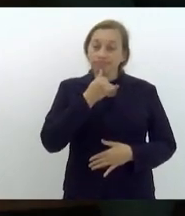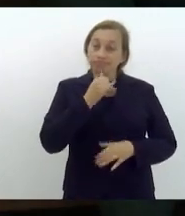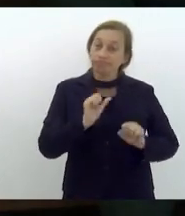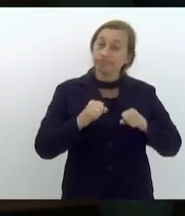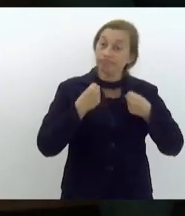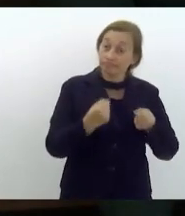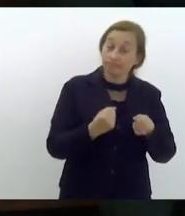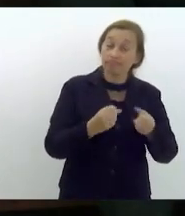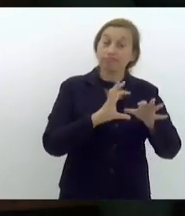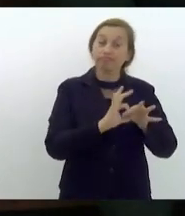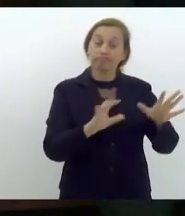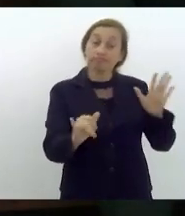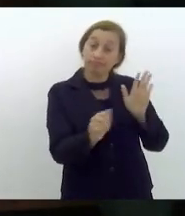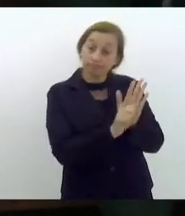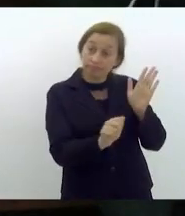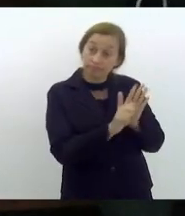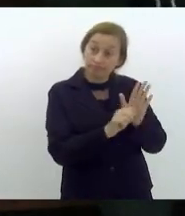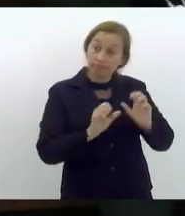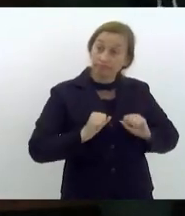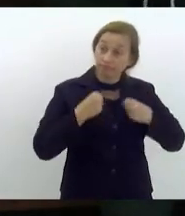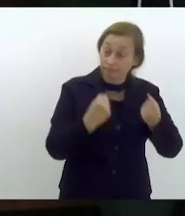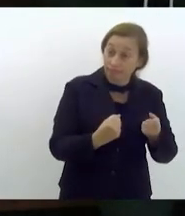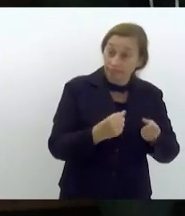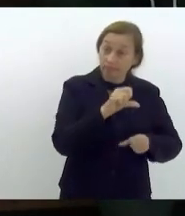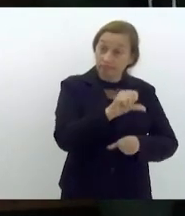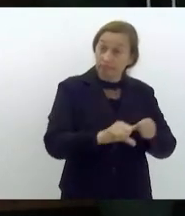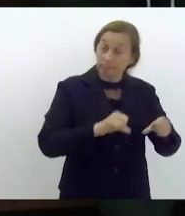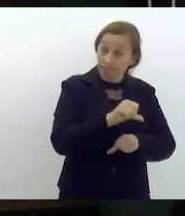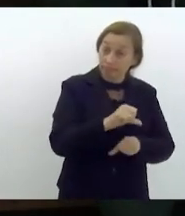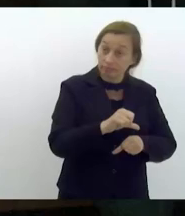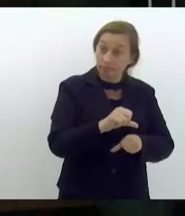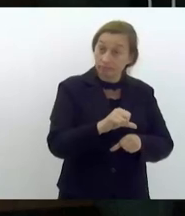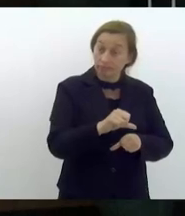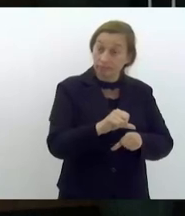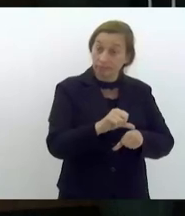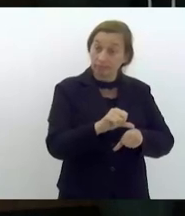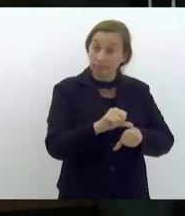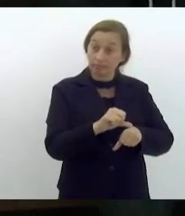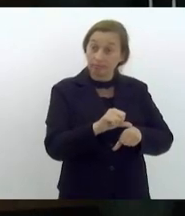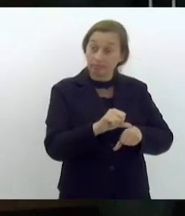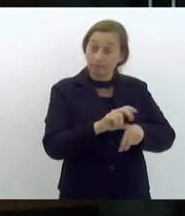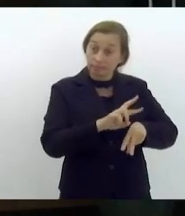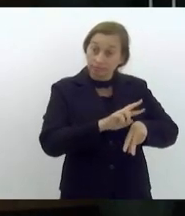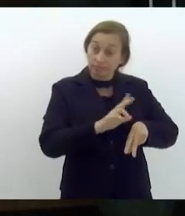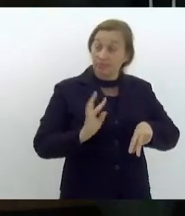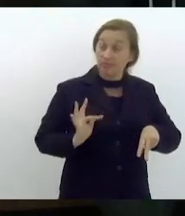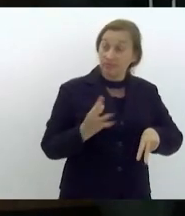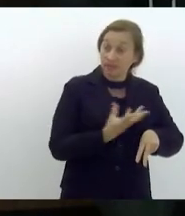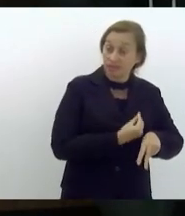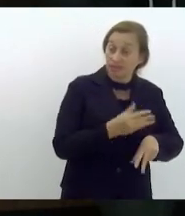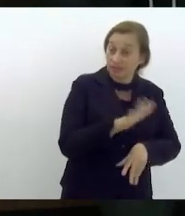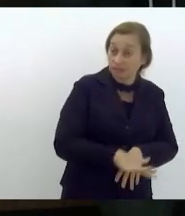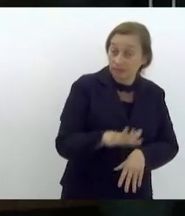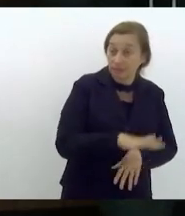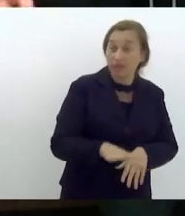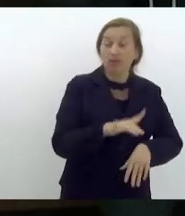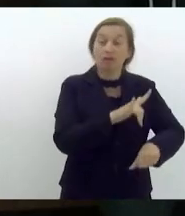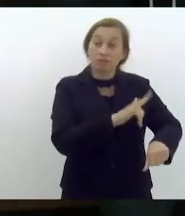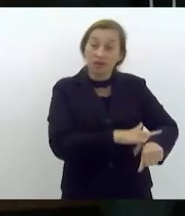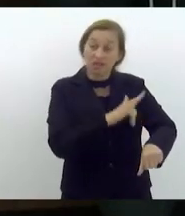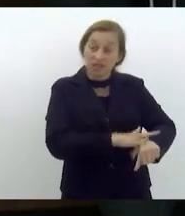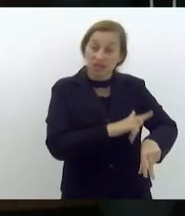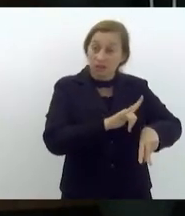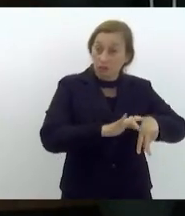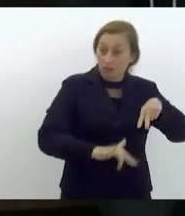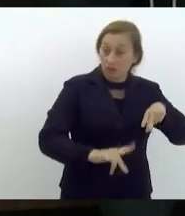defendem a liberação das drogas que defende a mudança de sexo de criança que defende banheiro unisex entre outras